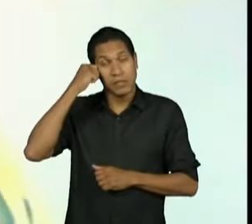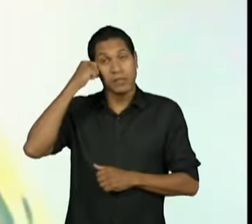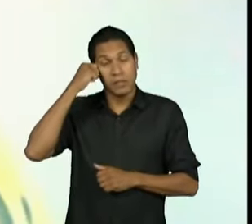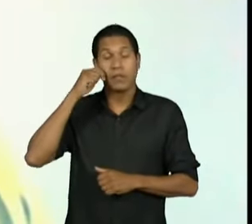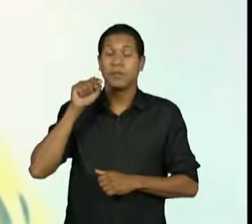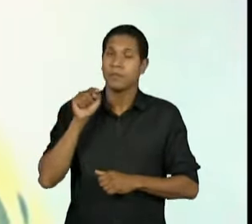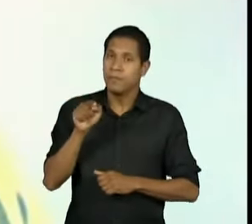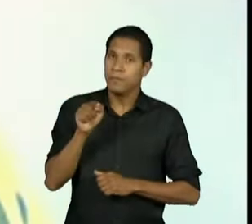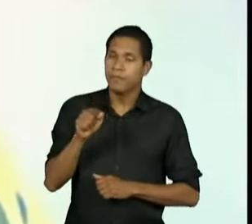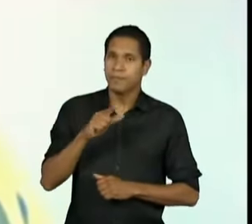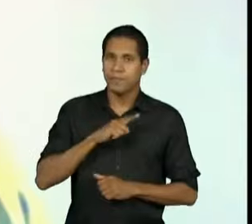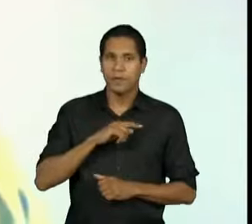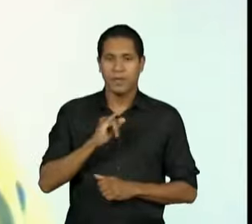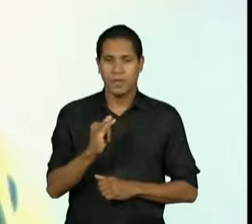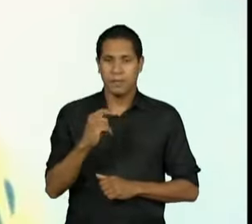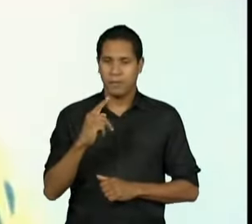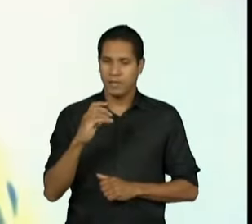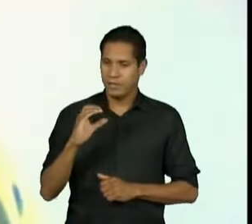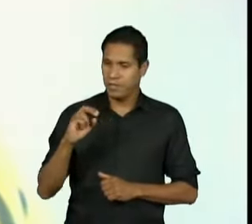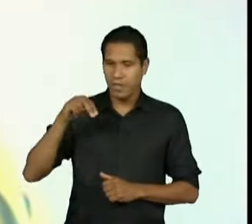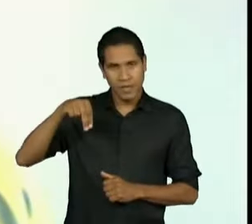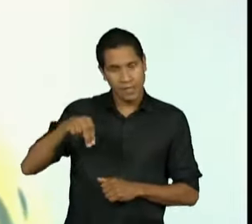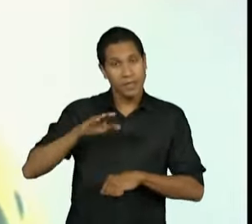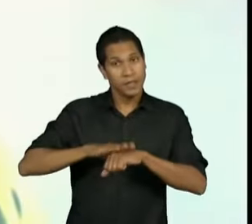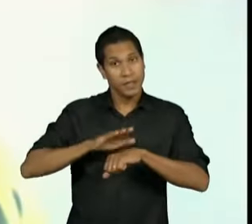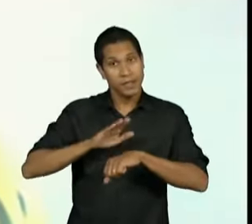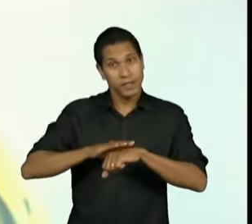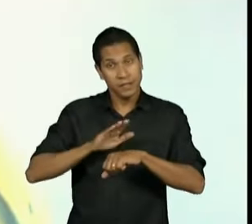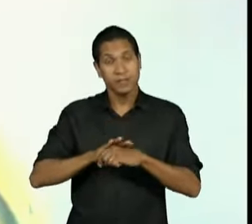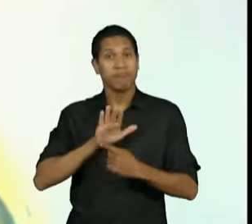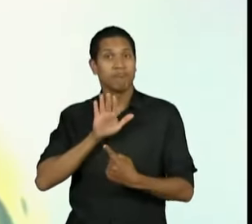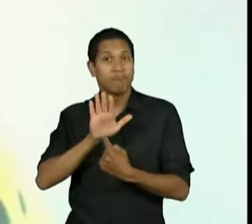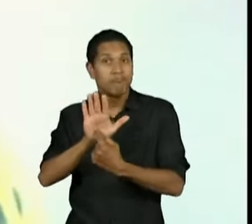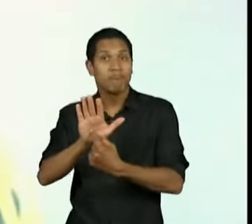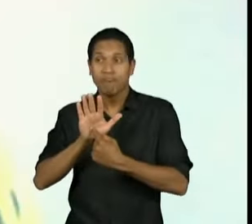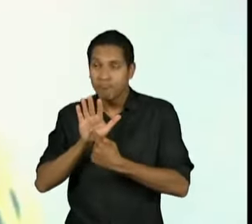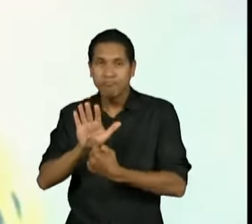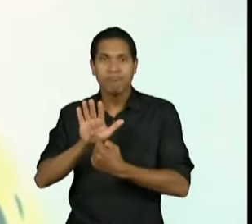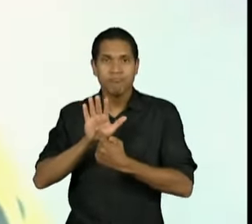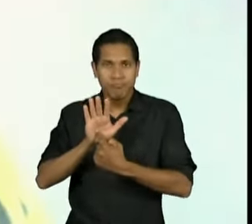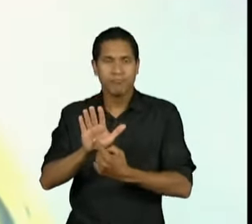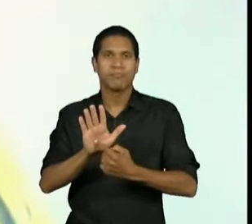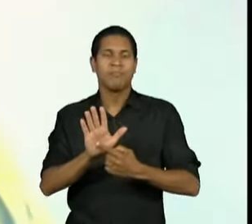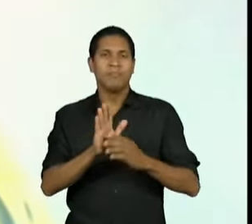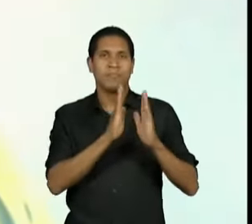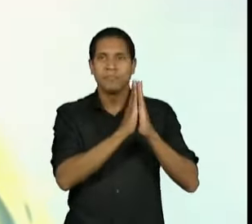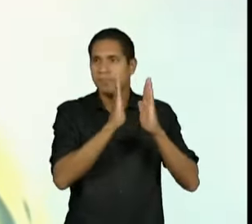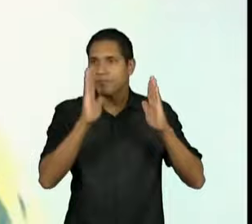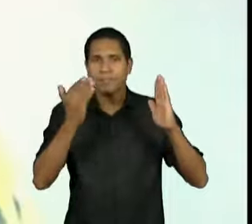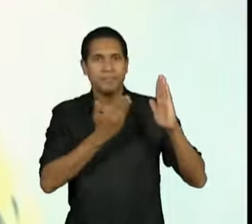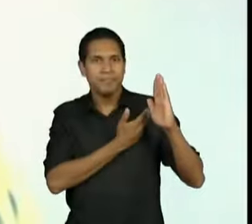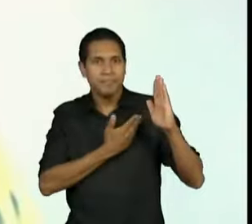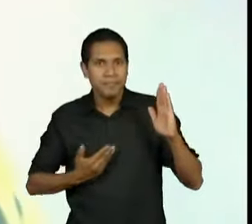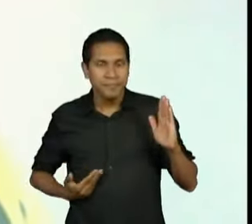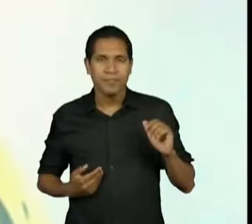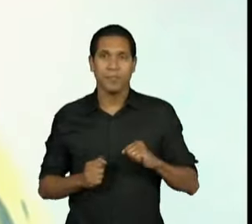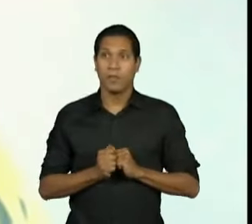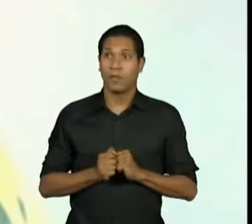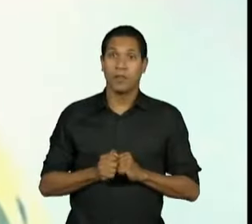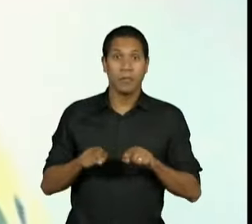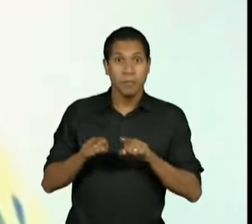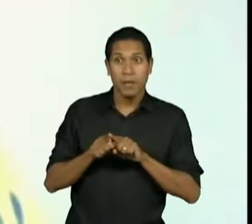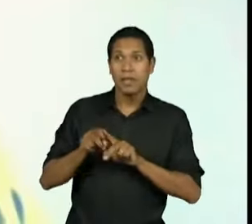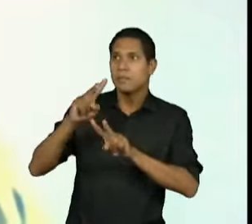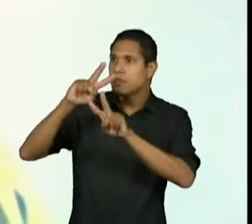reunindo no IPCN e fazendo as nossas apresentações nas bibliotecas públicas, nos presídios,